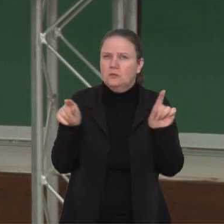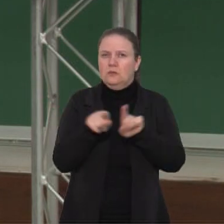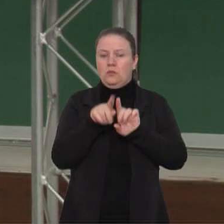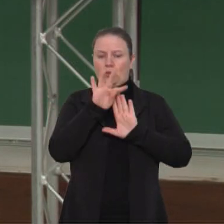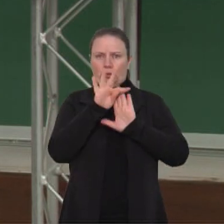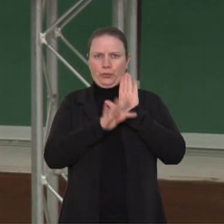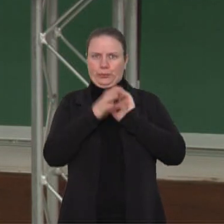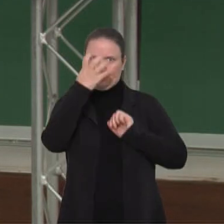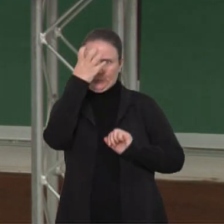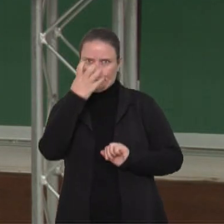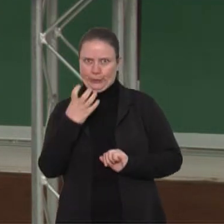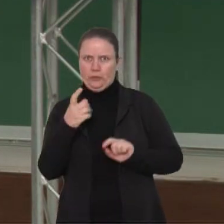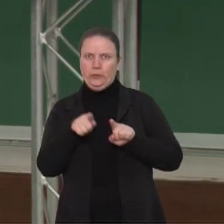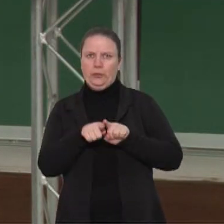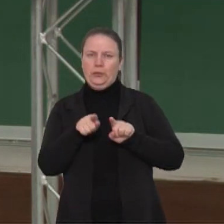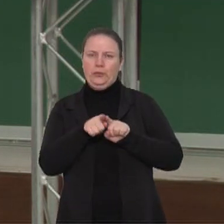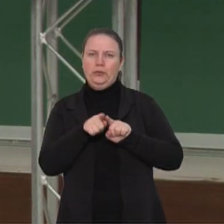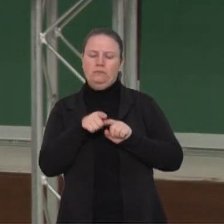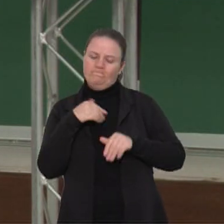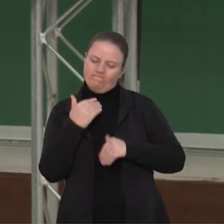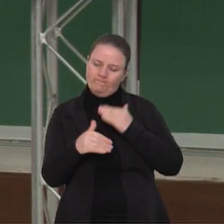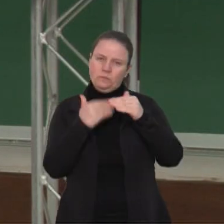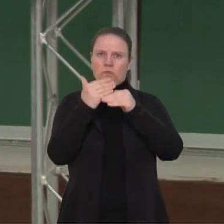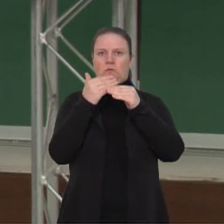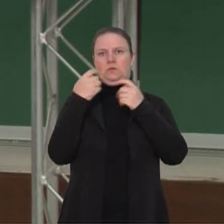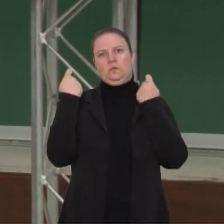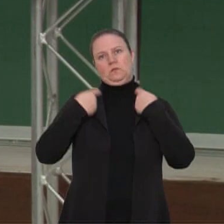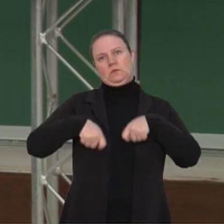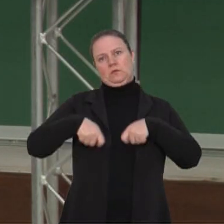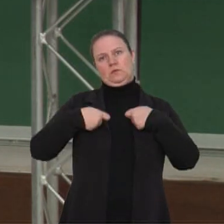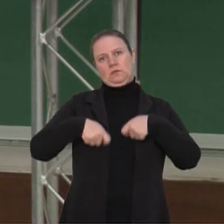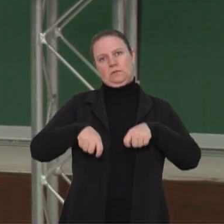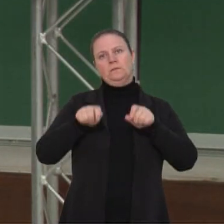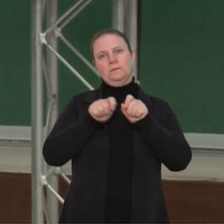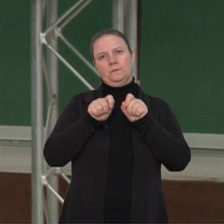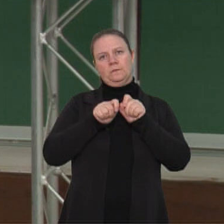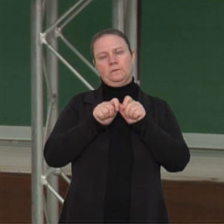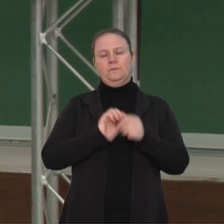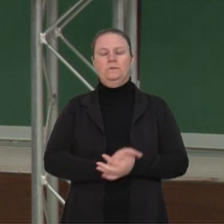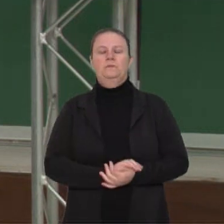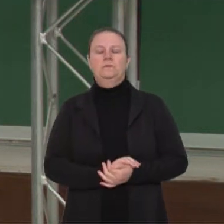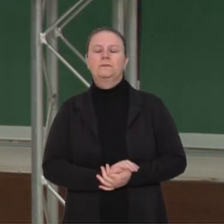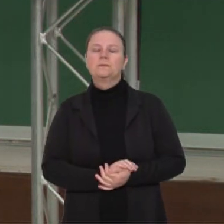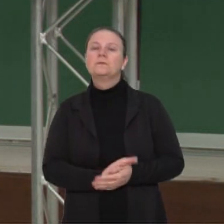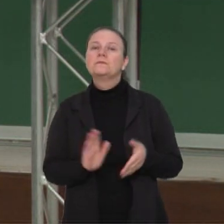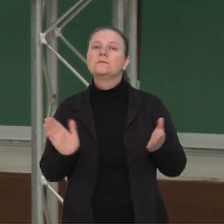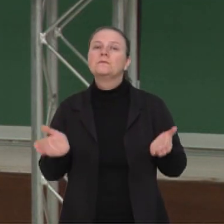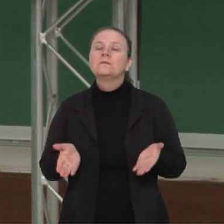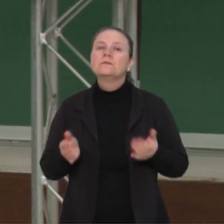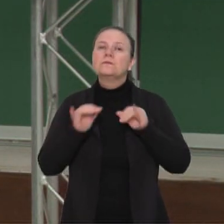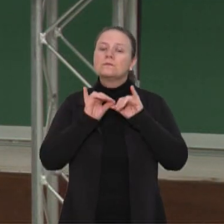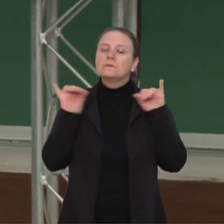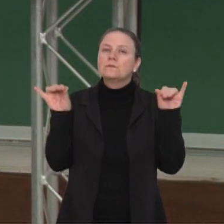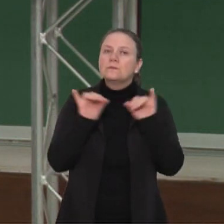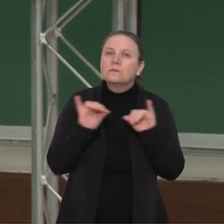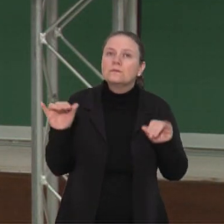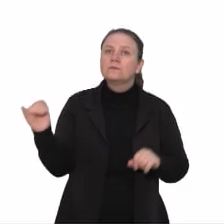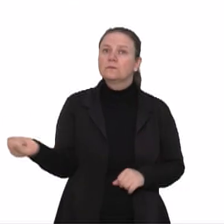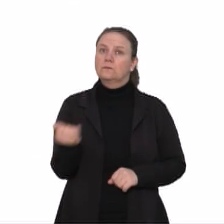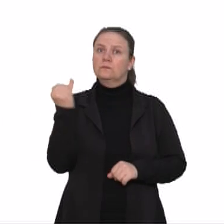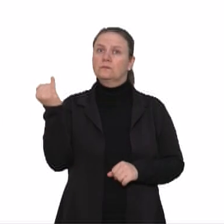sério, esses são passos importantes. Vamos continuar? Então, outra informação